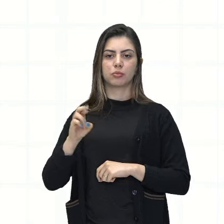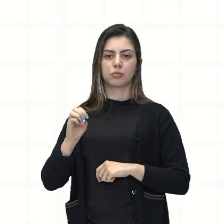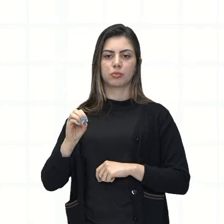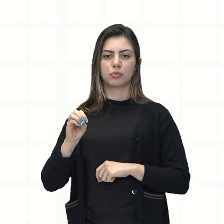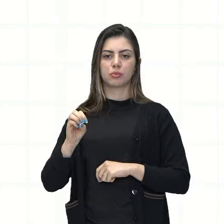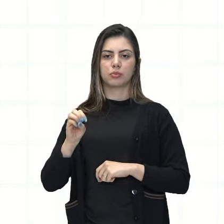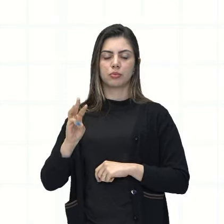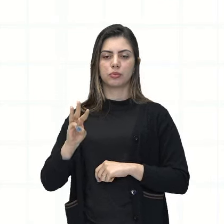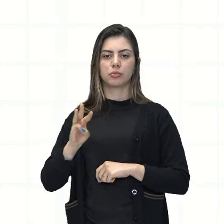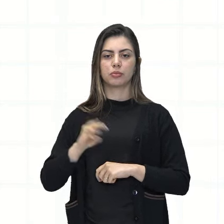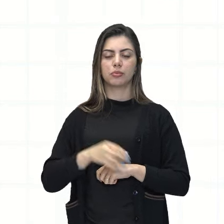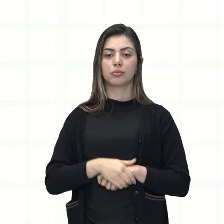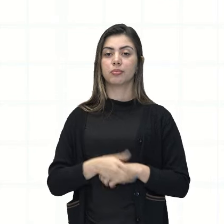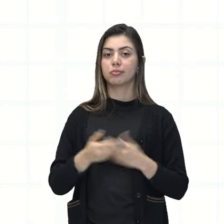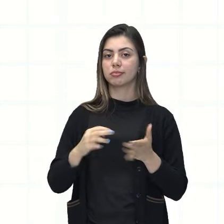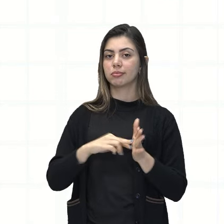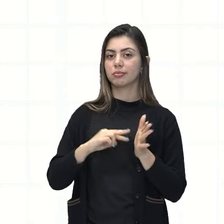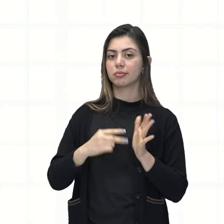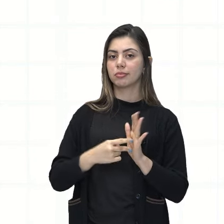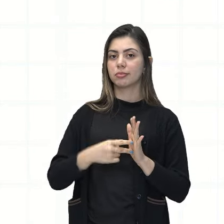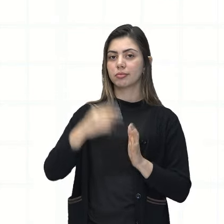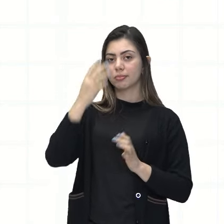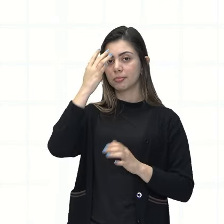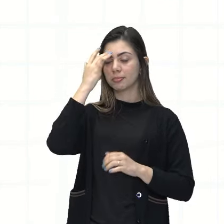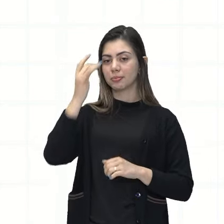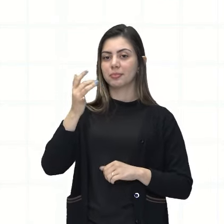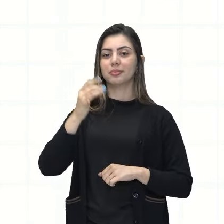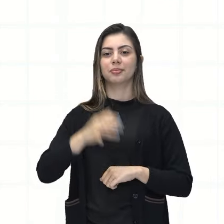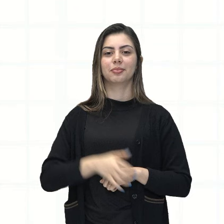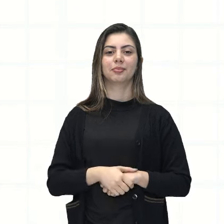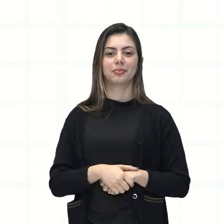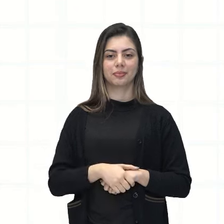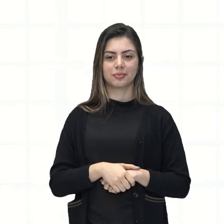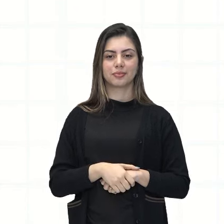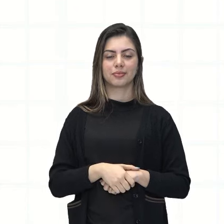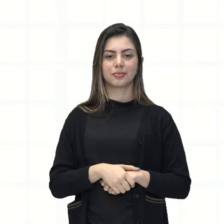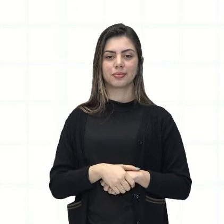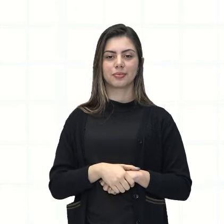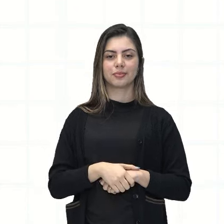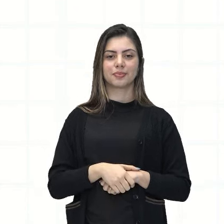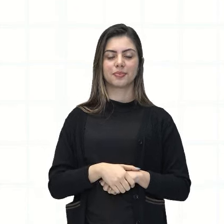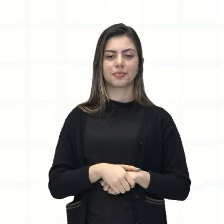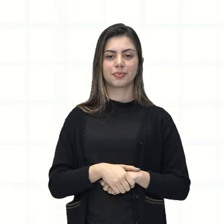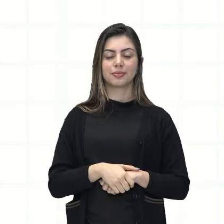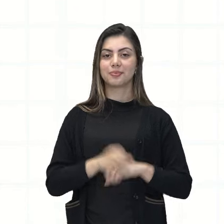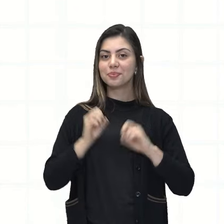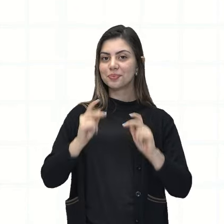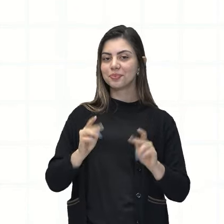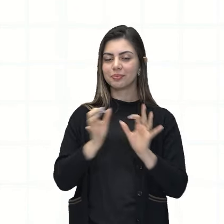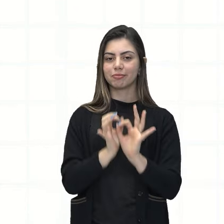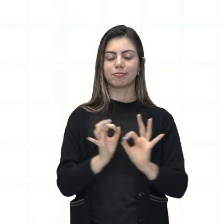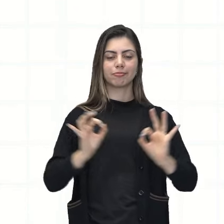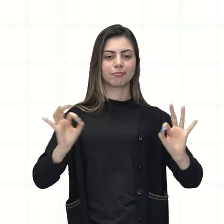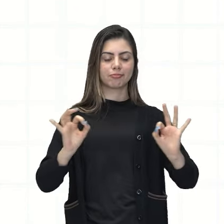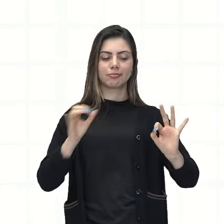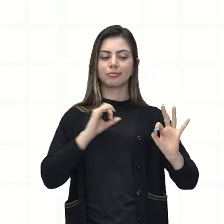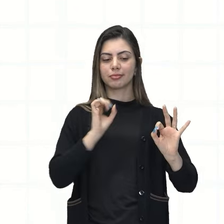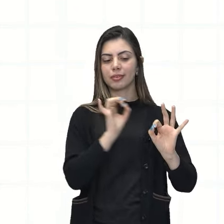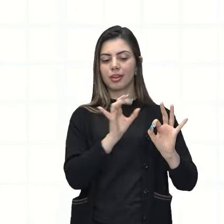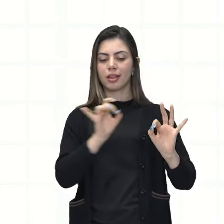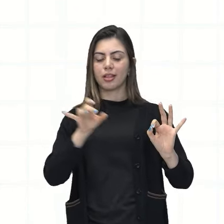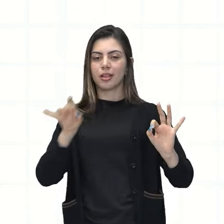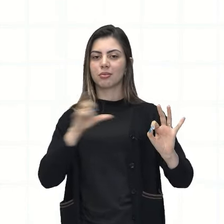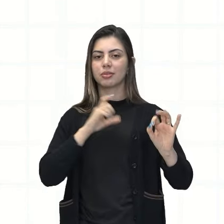Tomorrow significa amanhã. She's going to cook tomorrow. Ok? Então, todos os elementos estão aí,